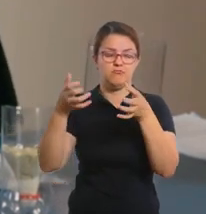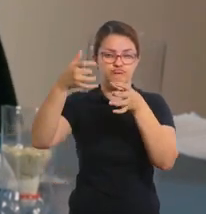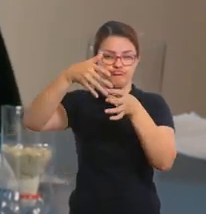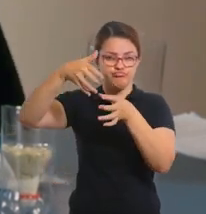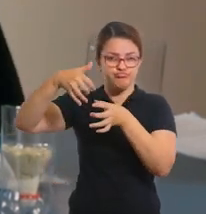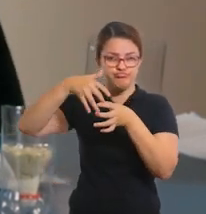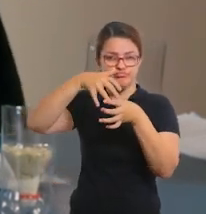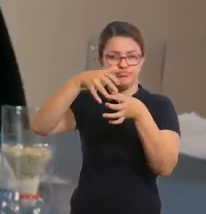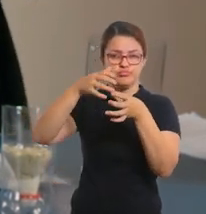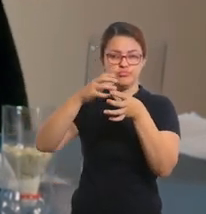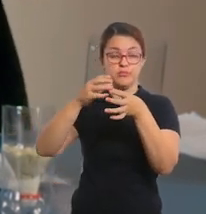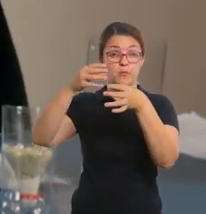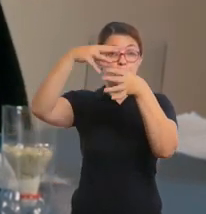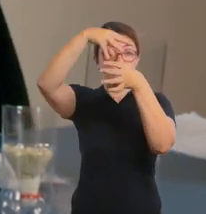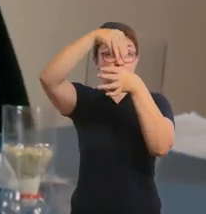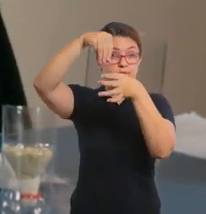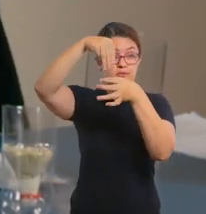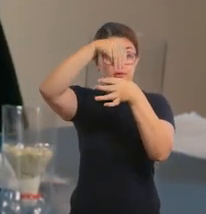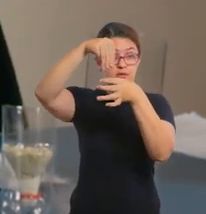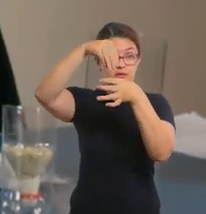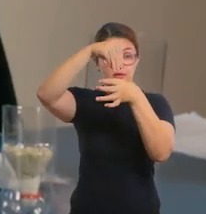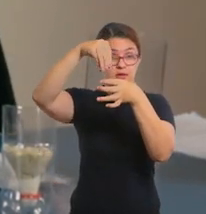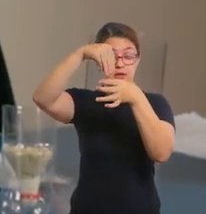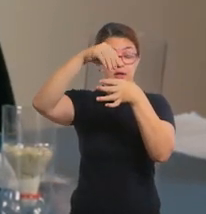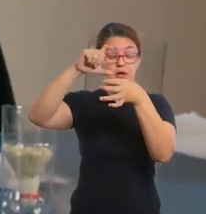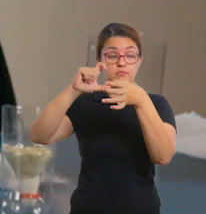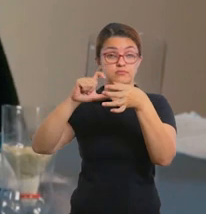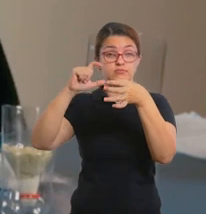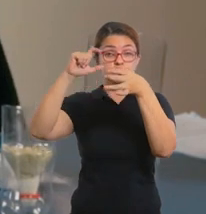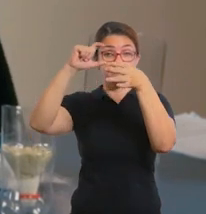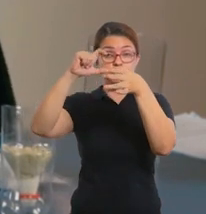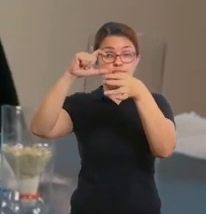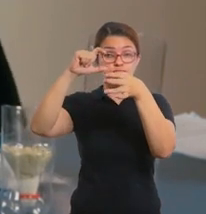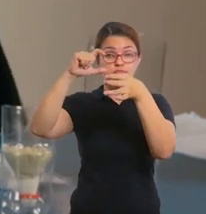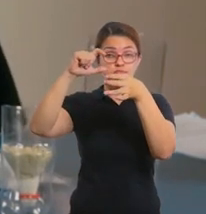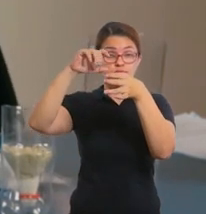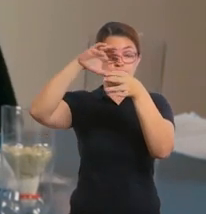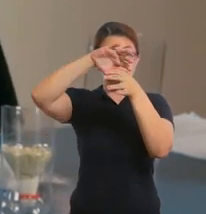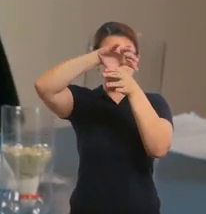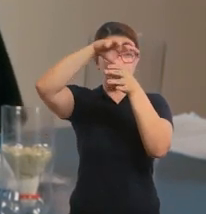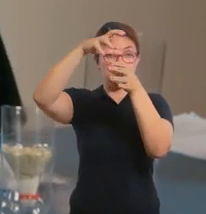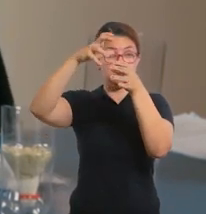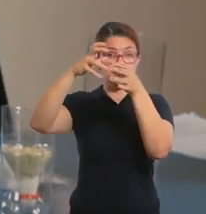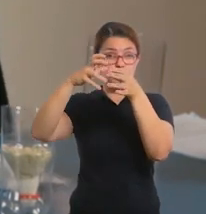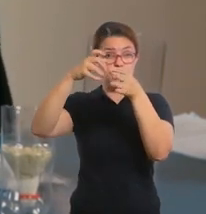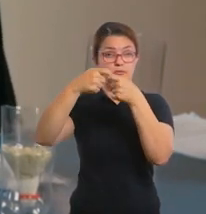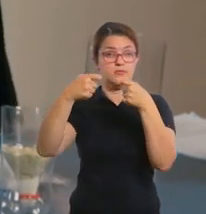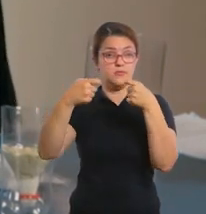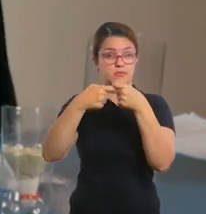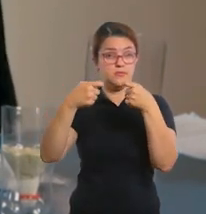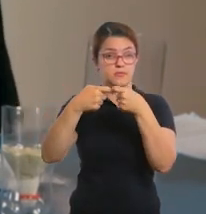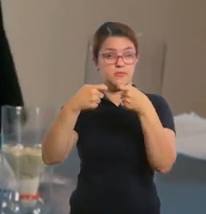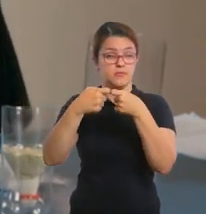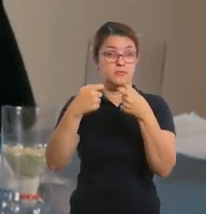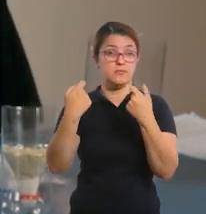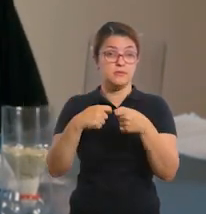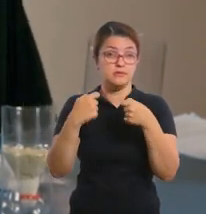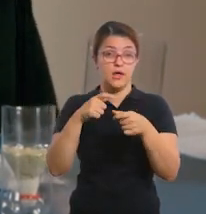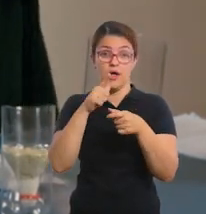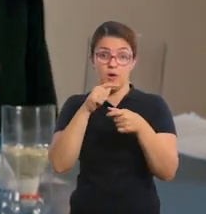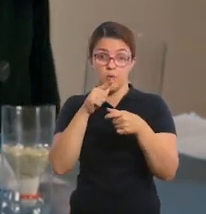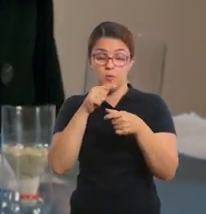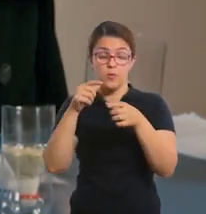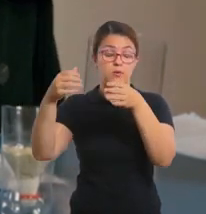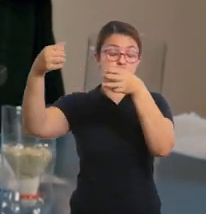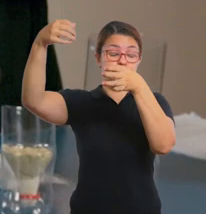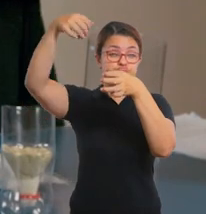de verduras, tá bom? E, por último, mais terra e uma meia para fechar. Tem que manter ela úmida e ao